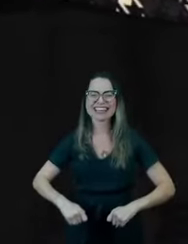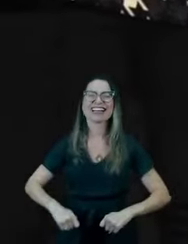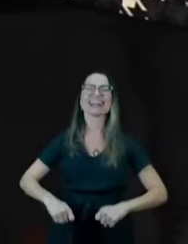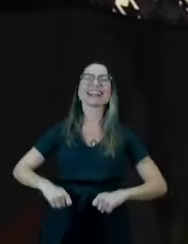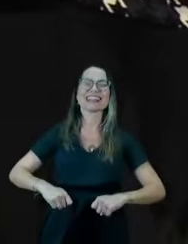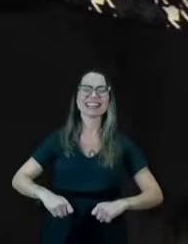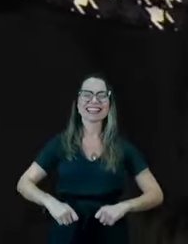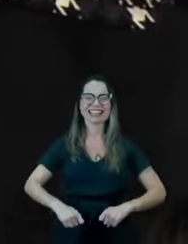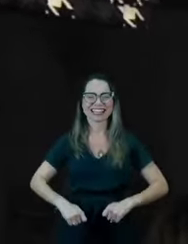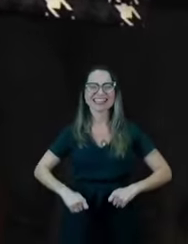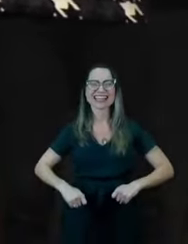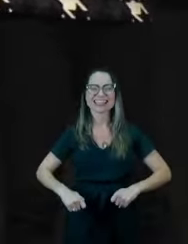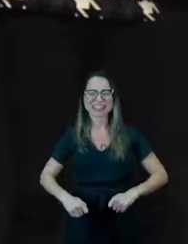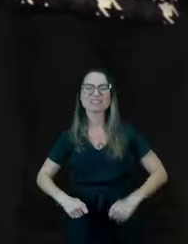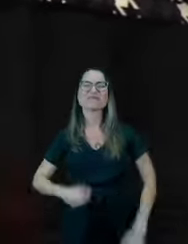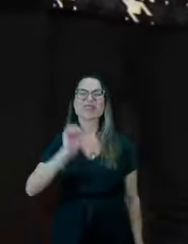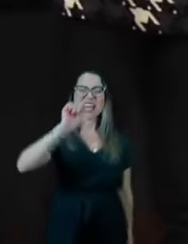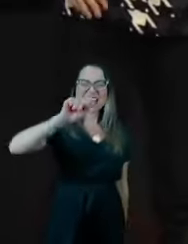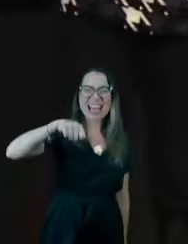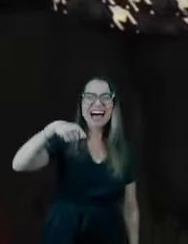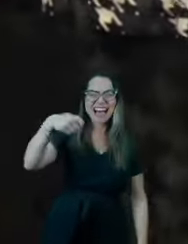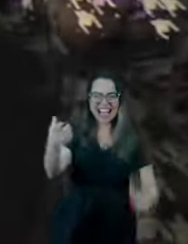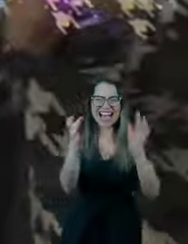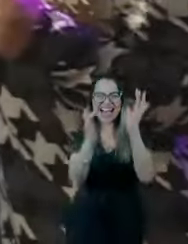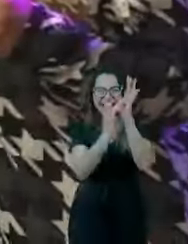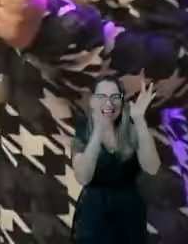Ei, ei, ei.